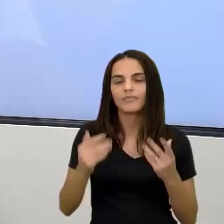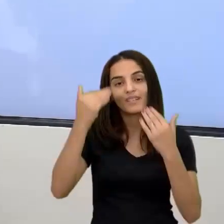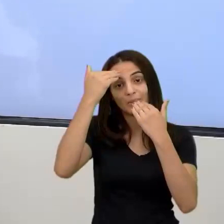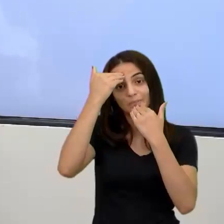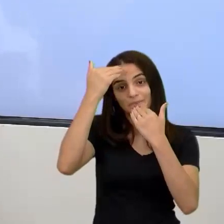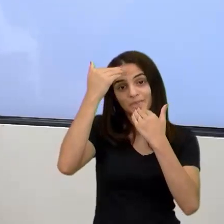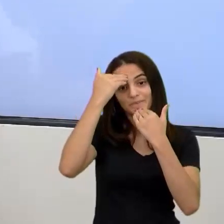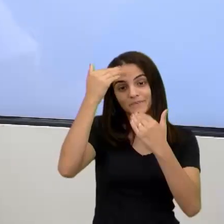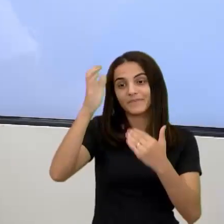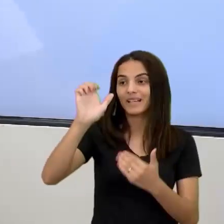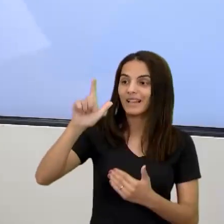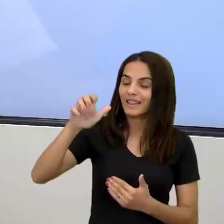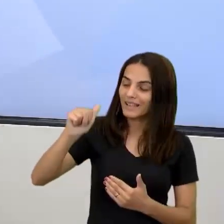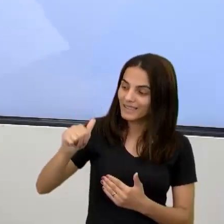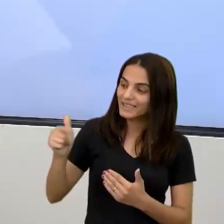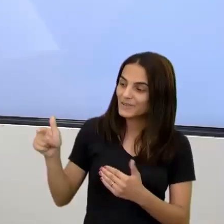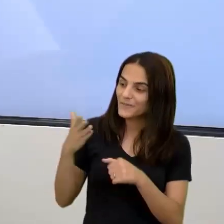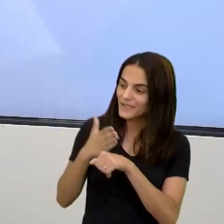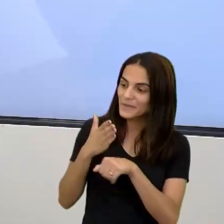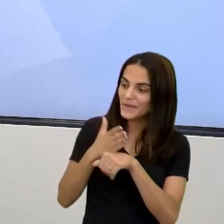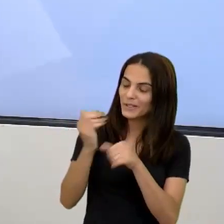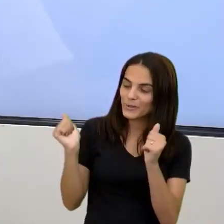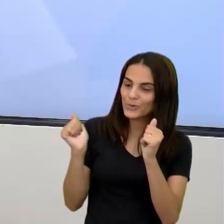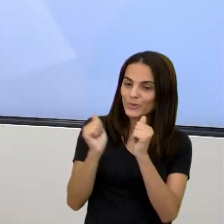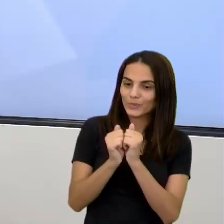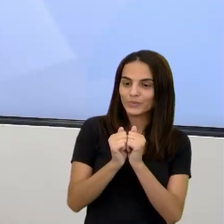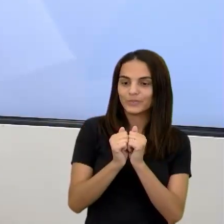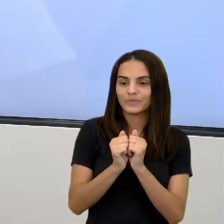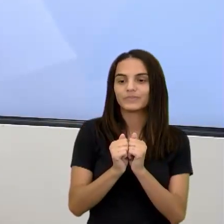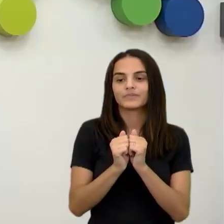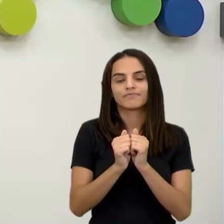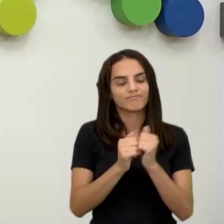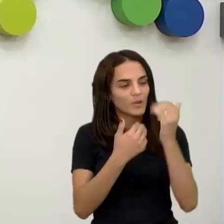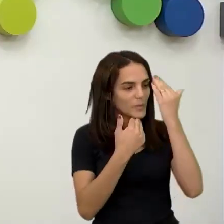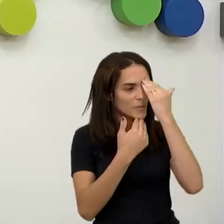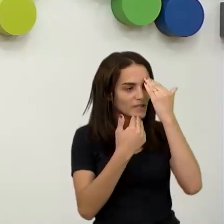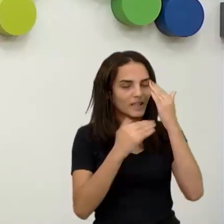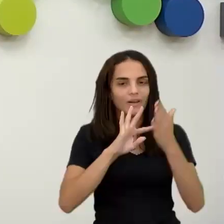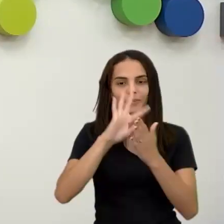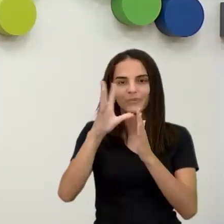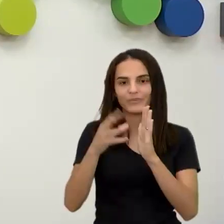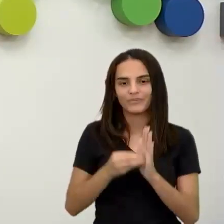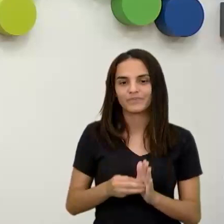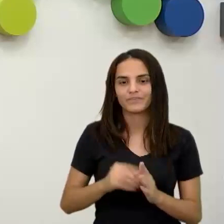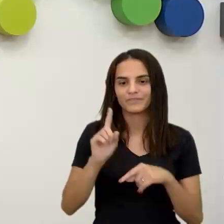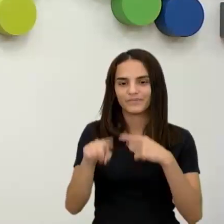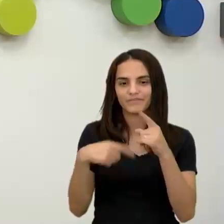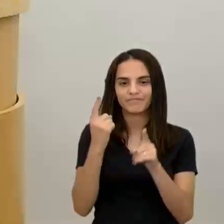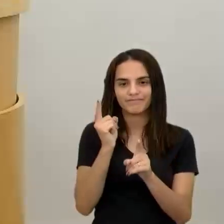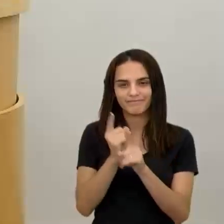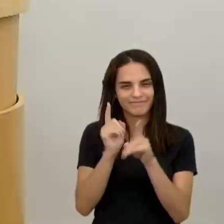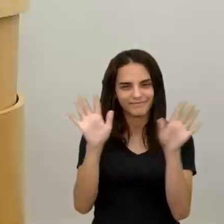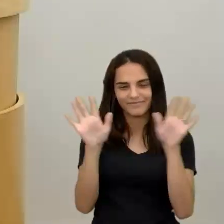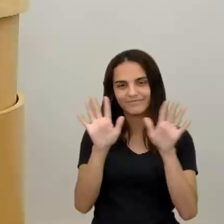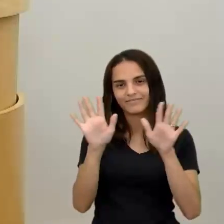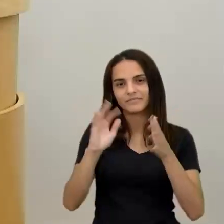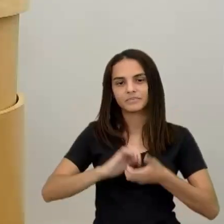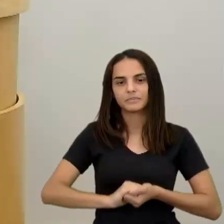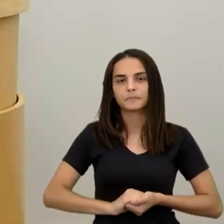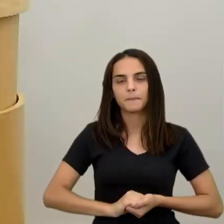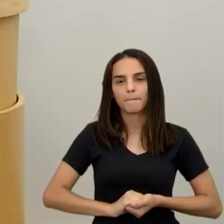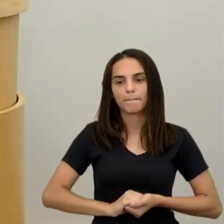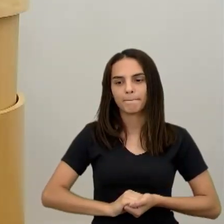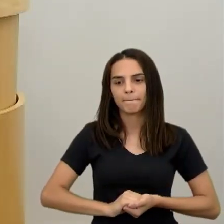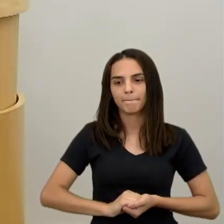Muito obrigado, professora Elaine, por ter participado comigo aqui hoje. Obrigada a todos. Até a próxima. Até a próxima, gente. Tchau, tchau.